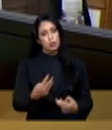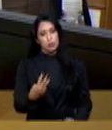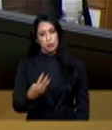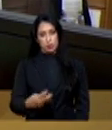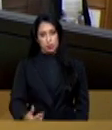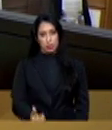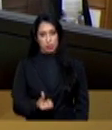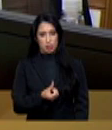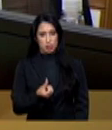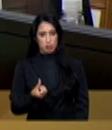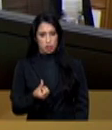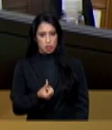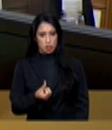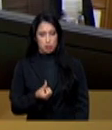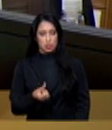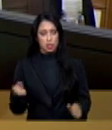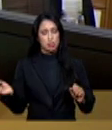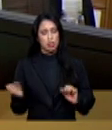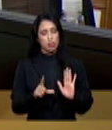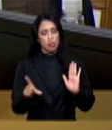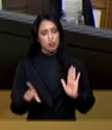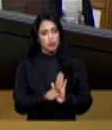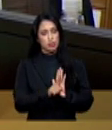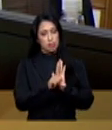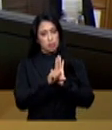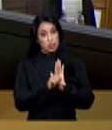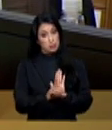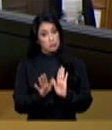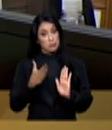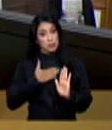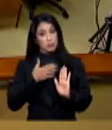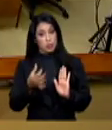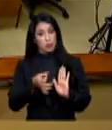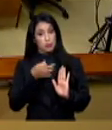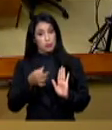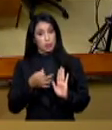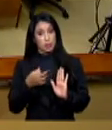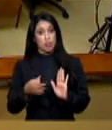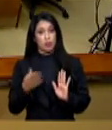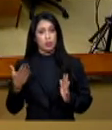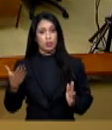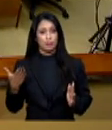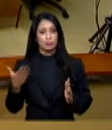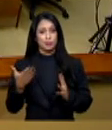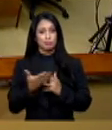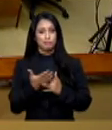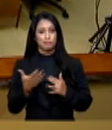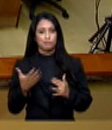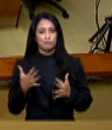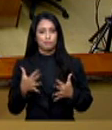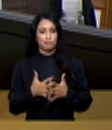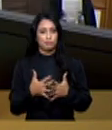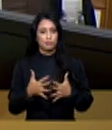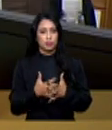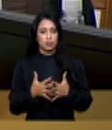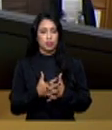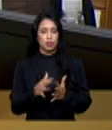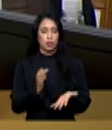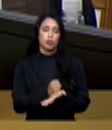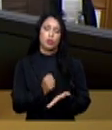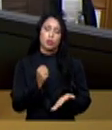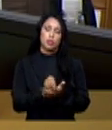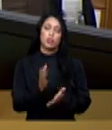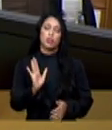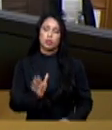36 a nova legislação meu modo de ver promove uma interferência nos contratos de programa em